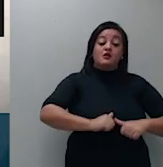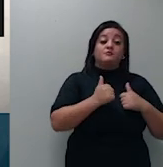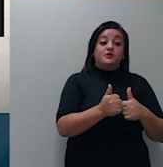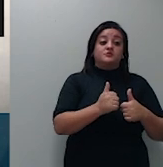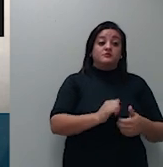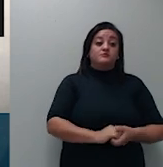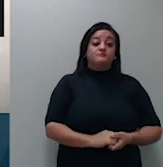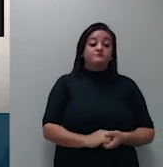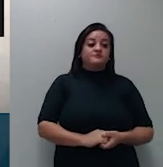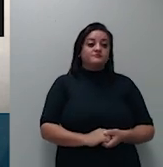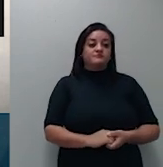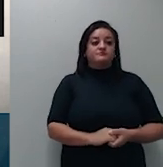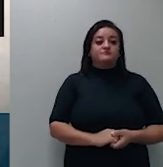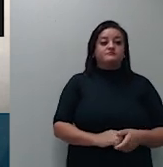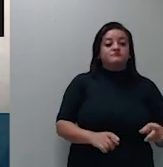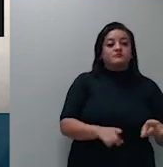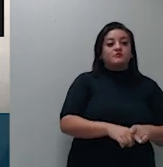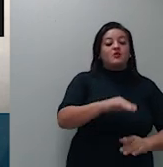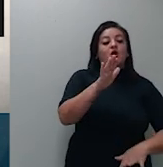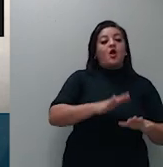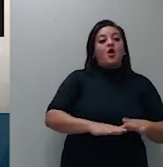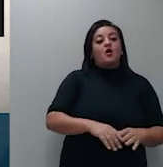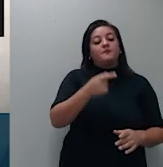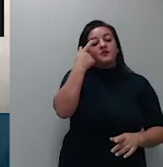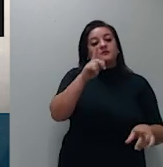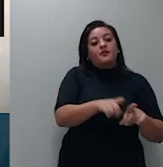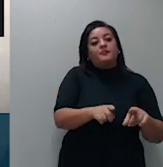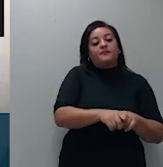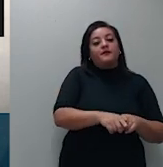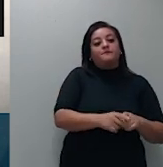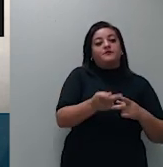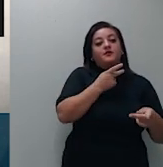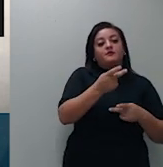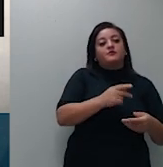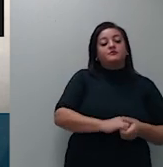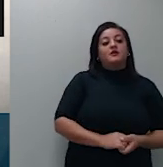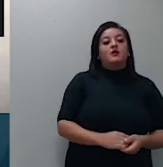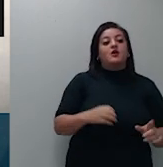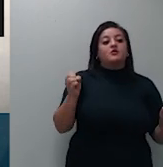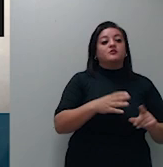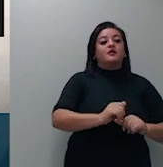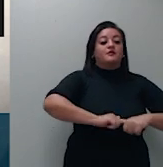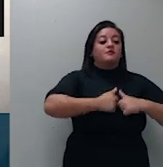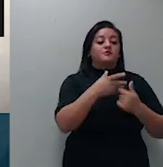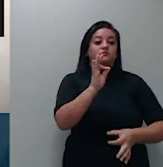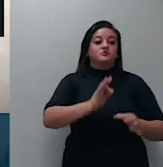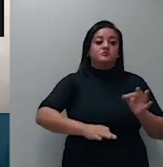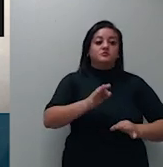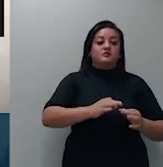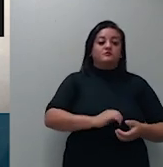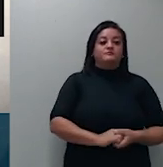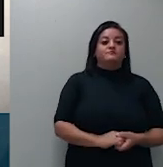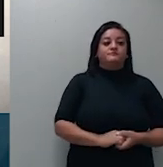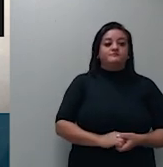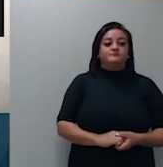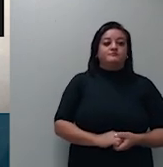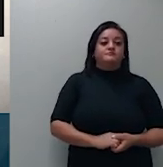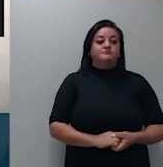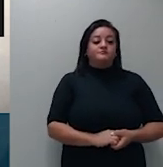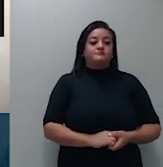da recuperação em qualquer hipótese sujeitando-se aos efeitos da recuperação judicial